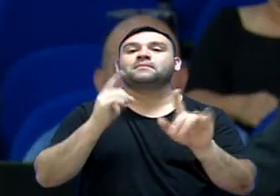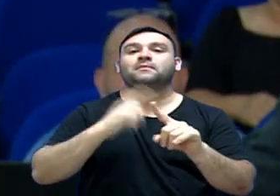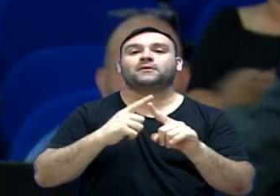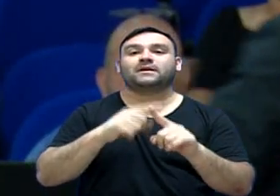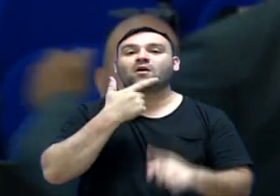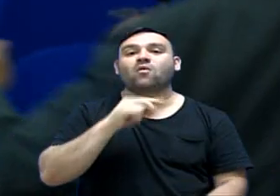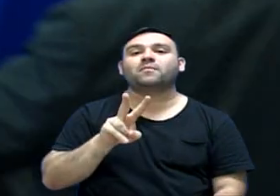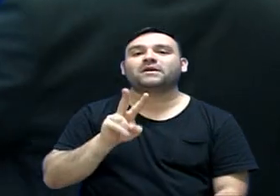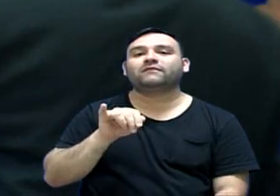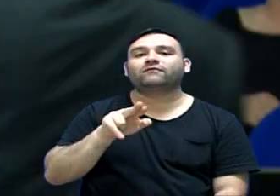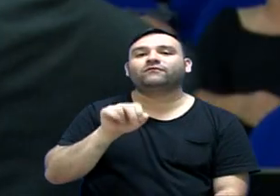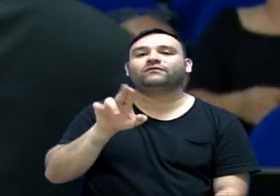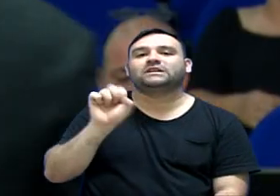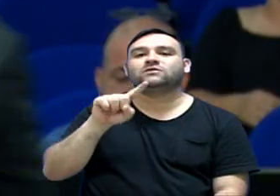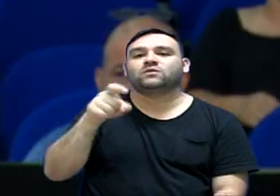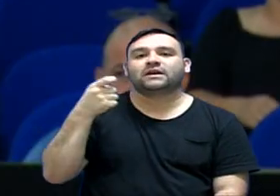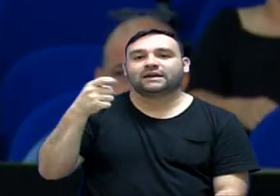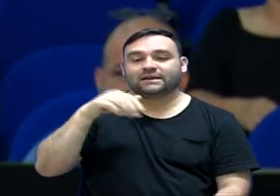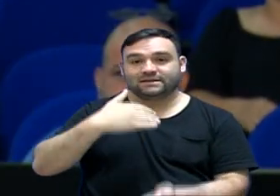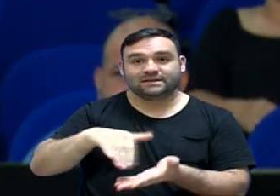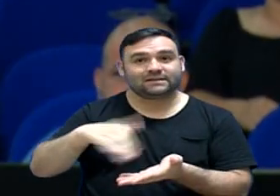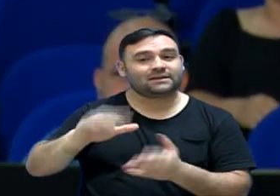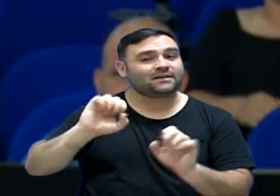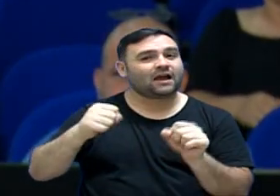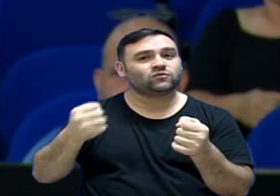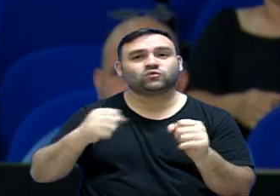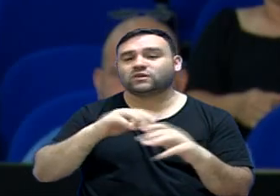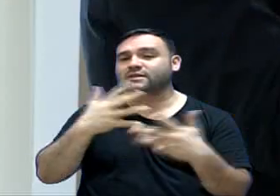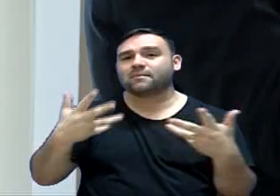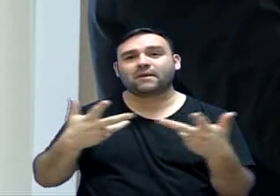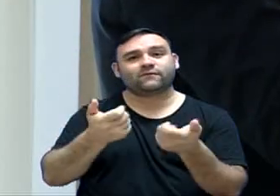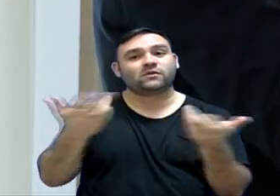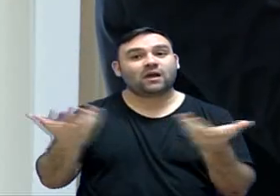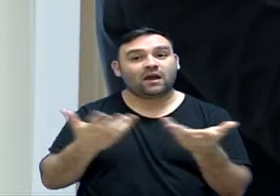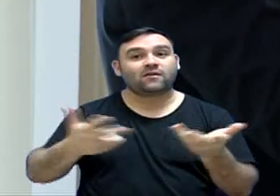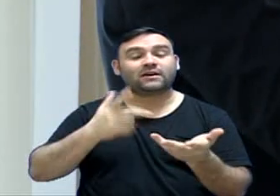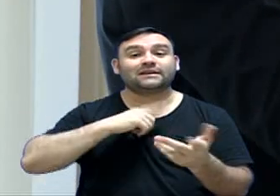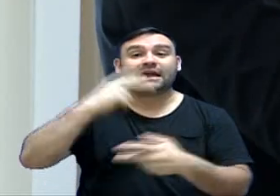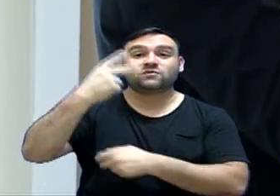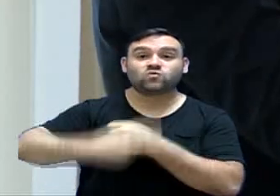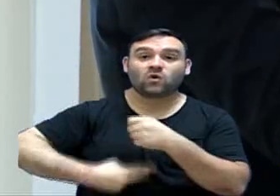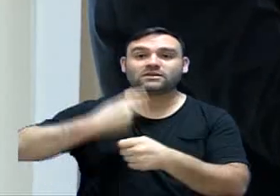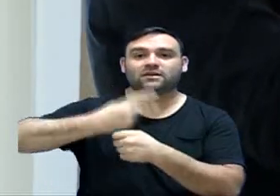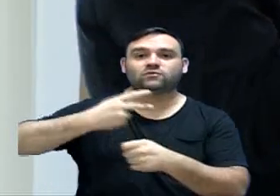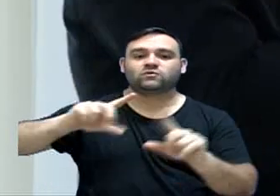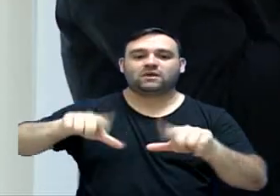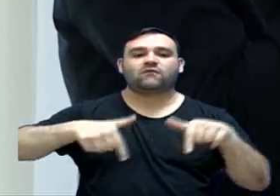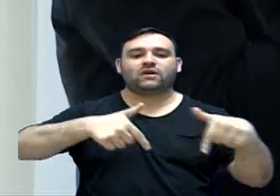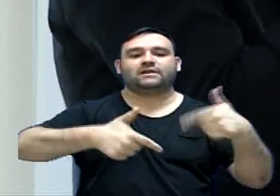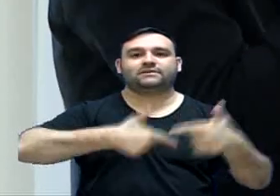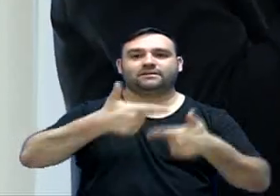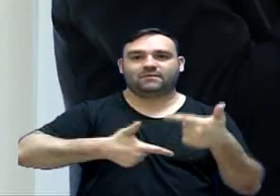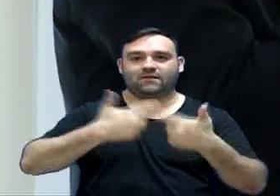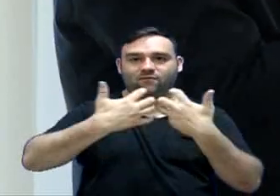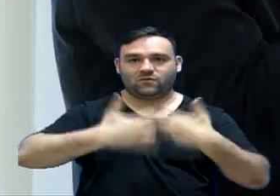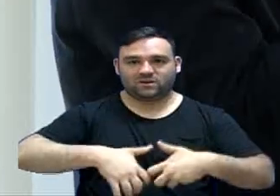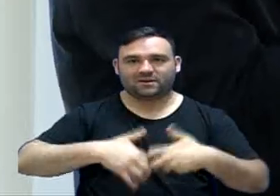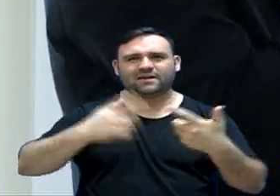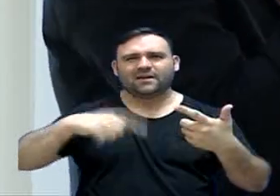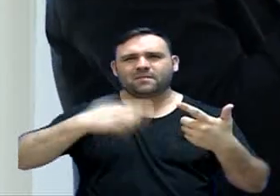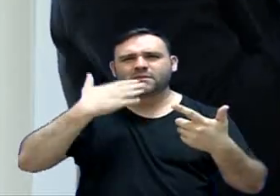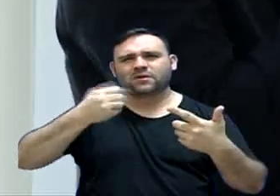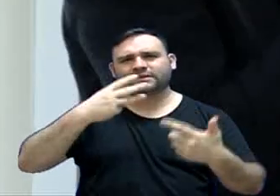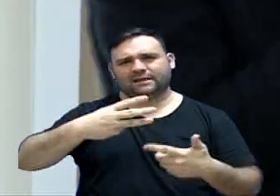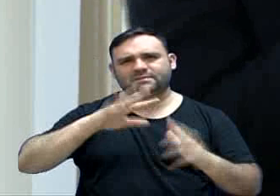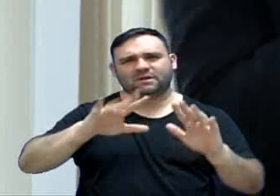doutor Vinícius, ex-secretário, uma atitude maravilhosa que ele tomou, agora tem validade de 2 anos o alvará. O ideal era que fosse